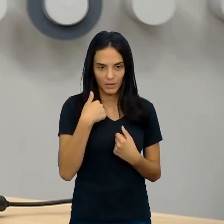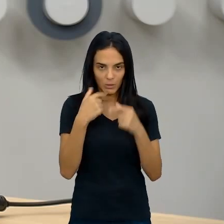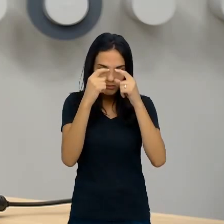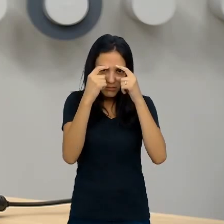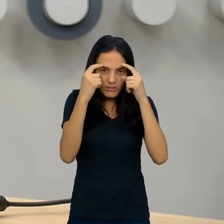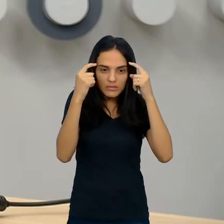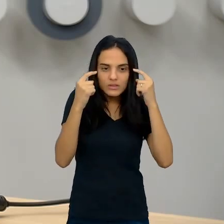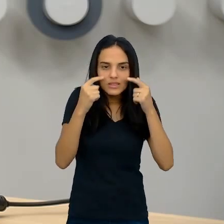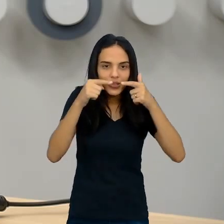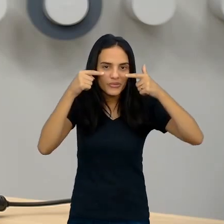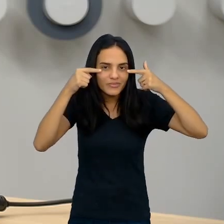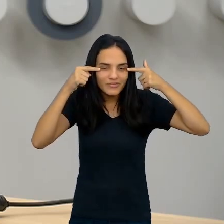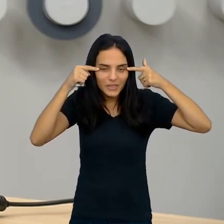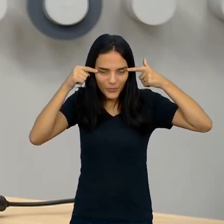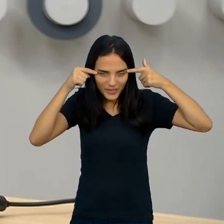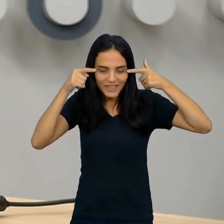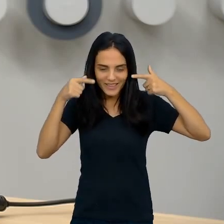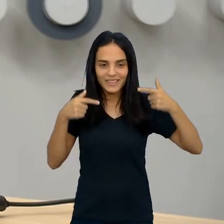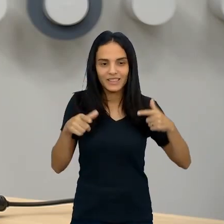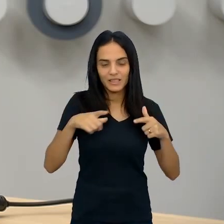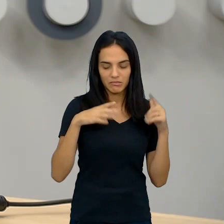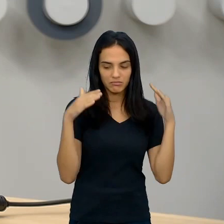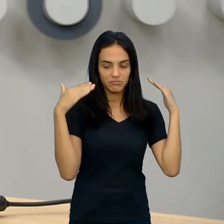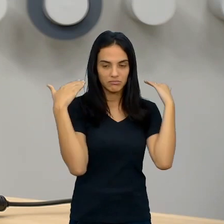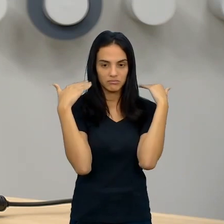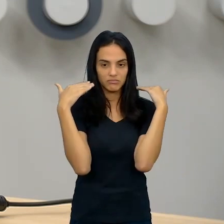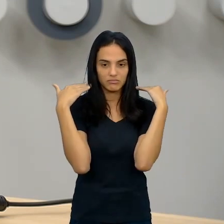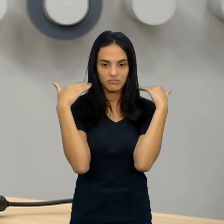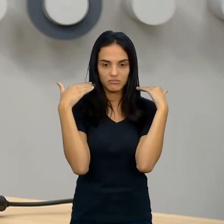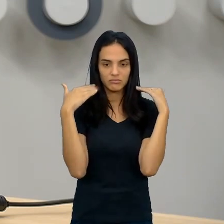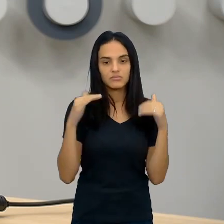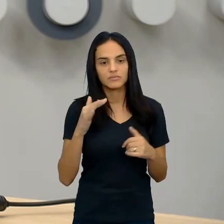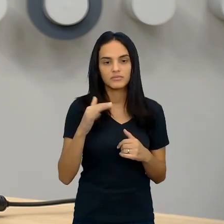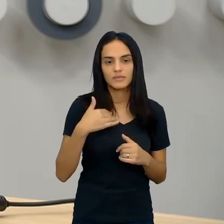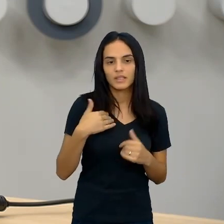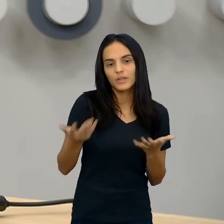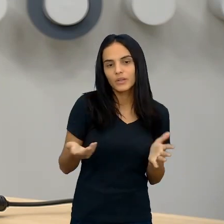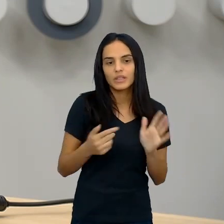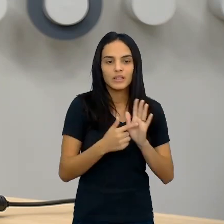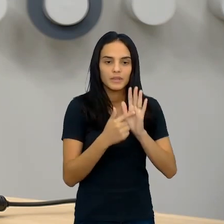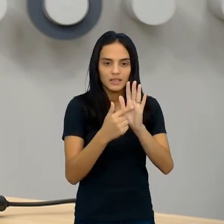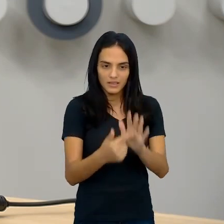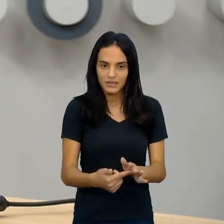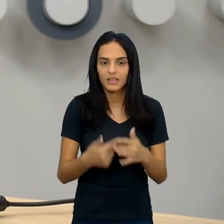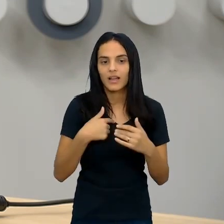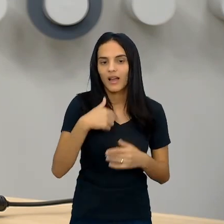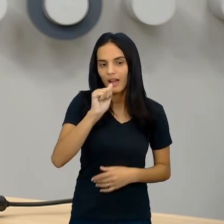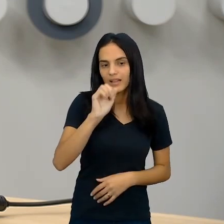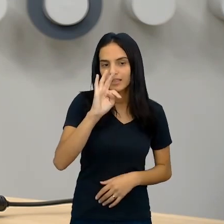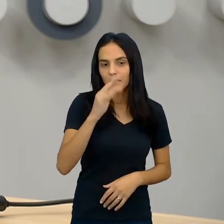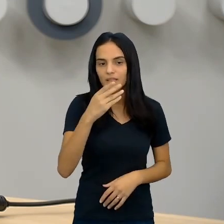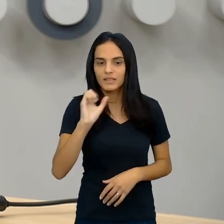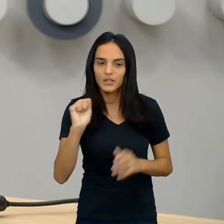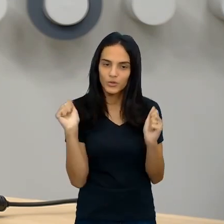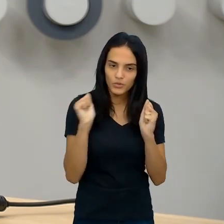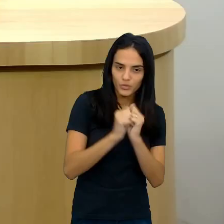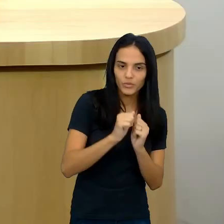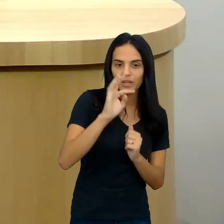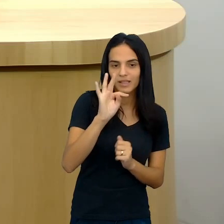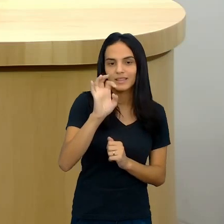sou oriental, e o meu cabelo fica na altura do ombro. E hoje estou apresentando, então, essa TPC com a Terezinha.